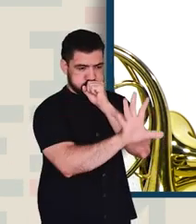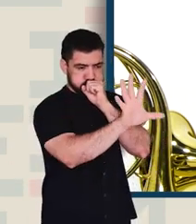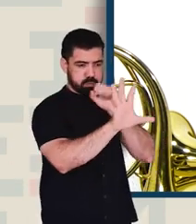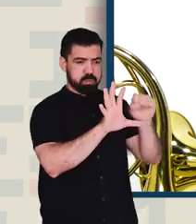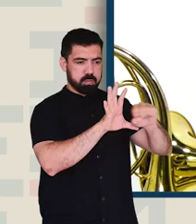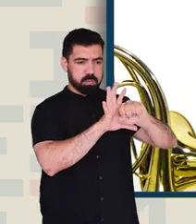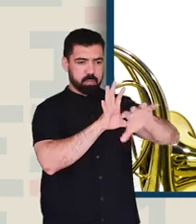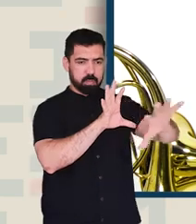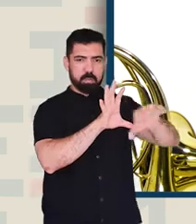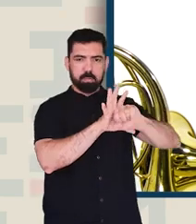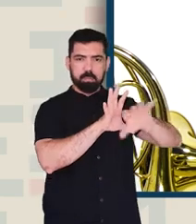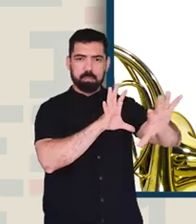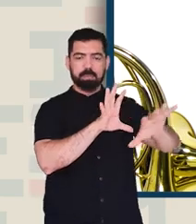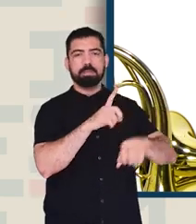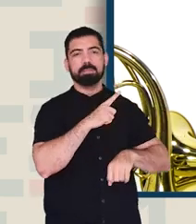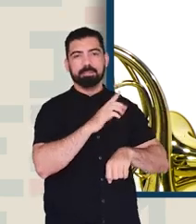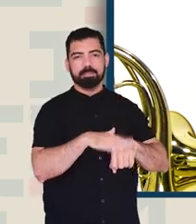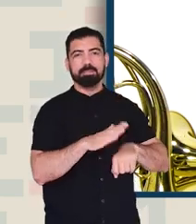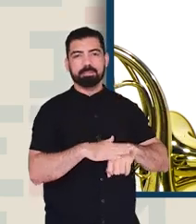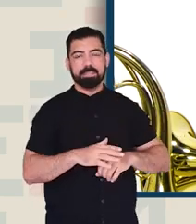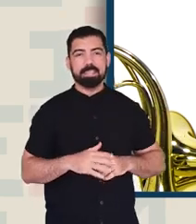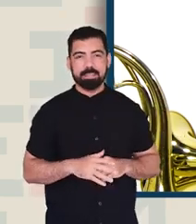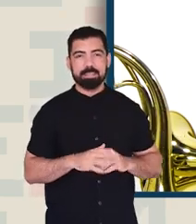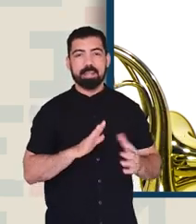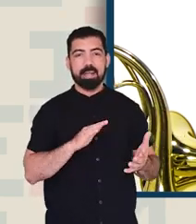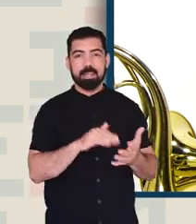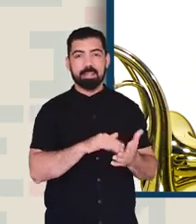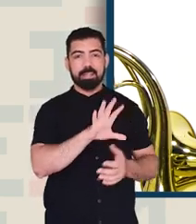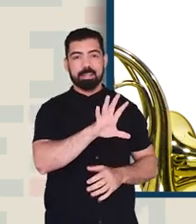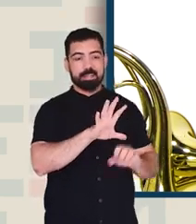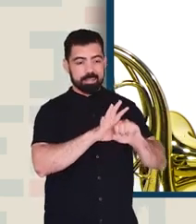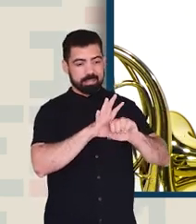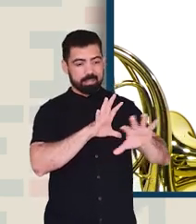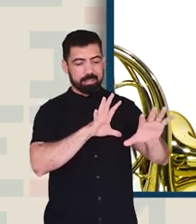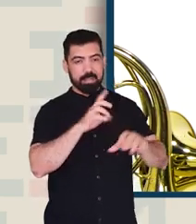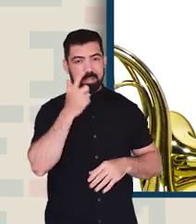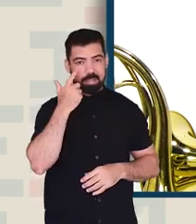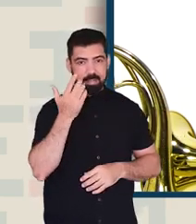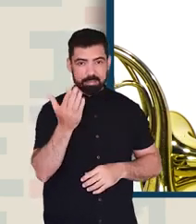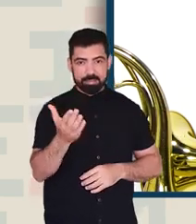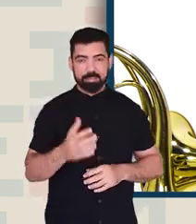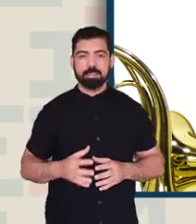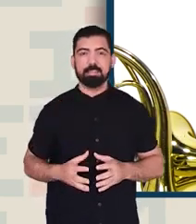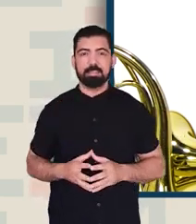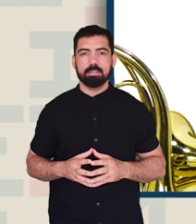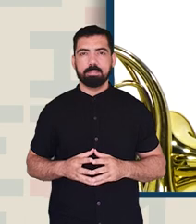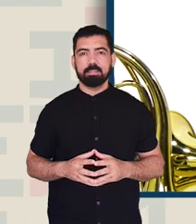E depois amplificado no instrumento totalmente até sair aqui pela campana.